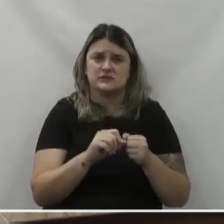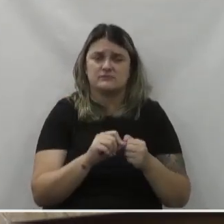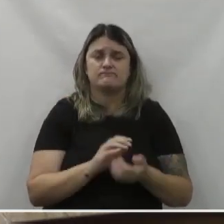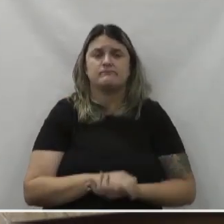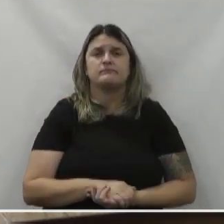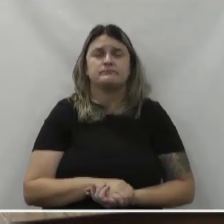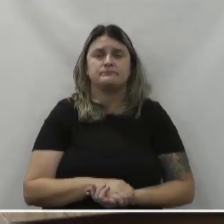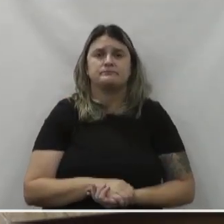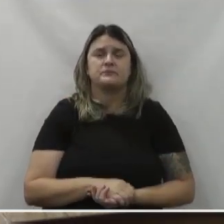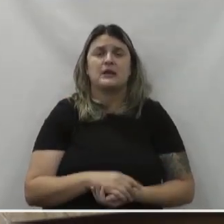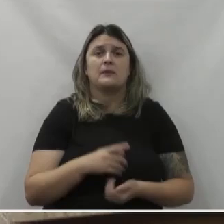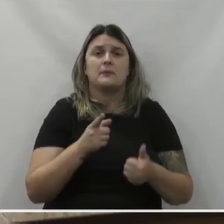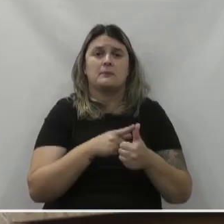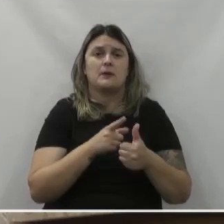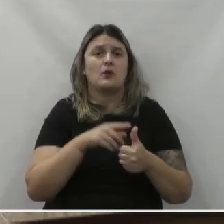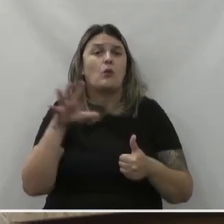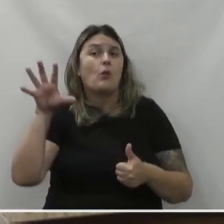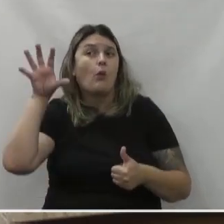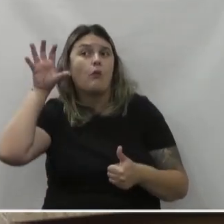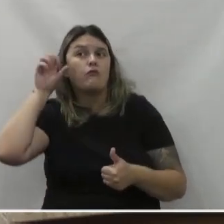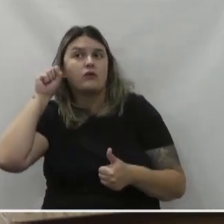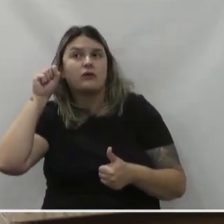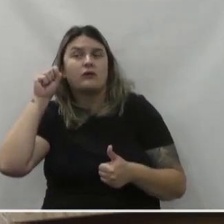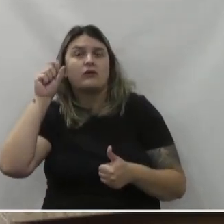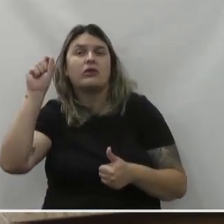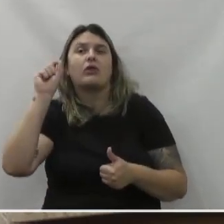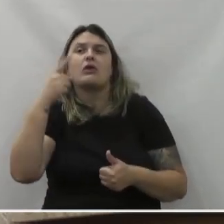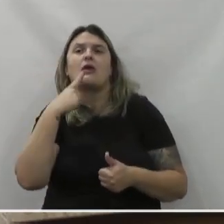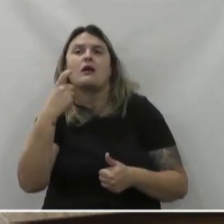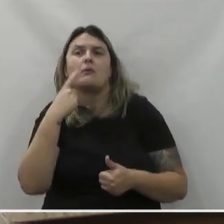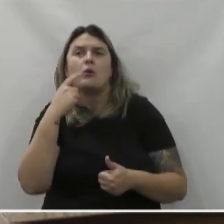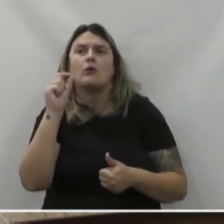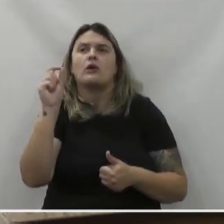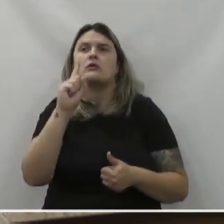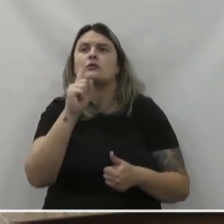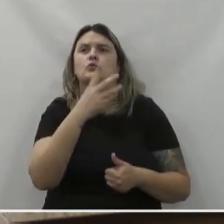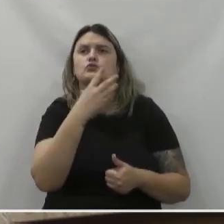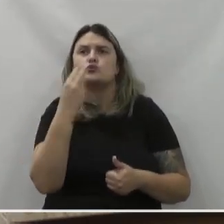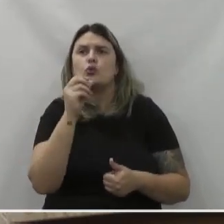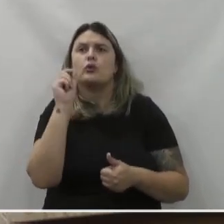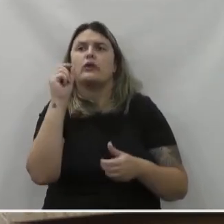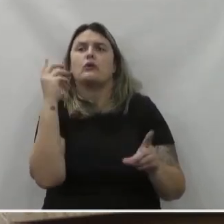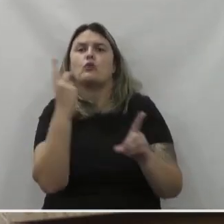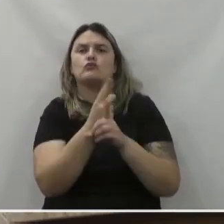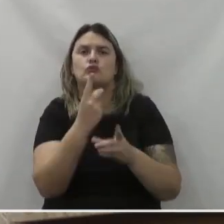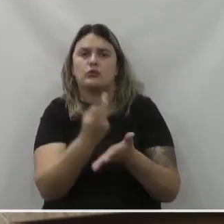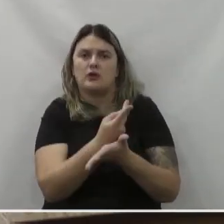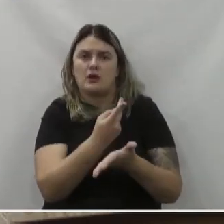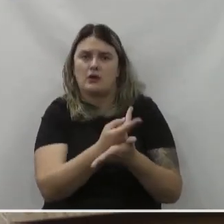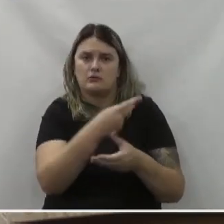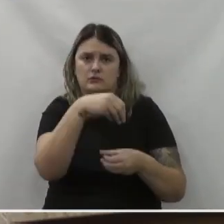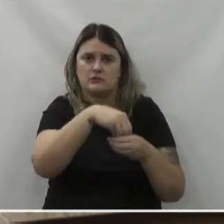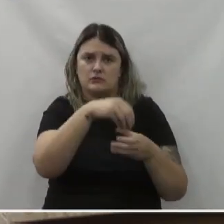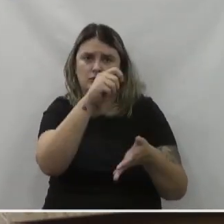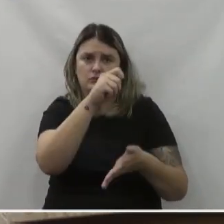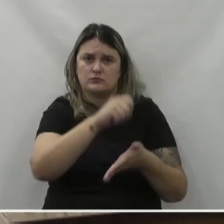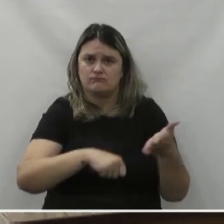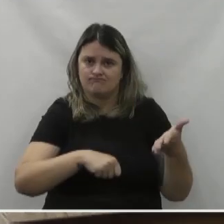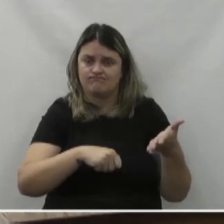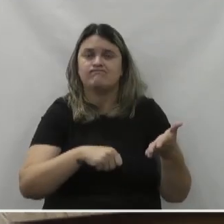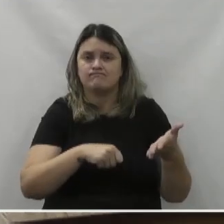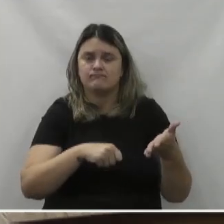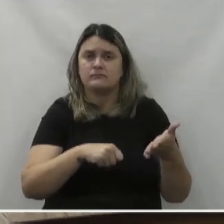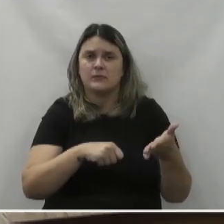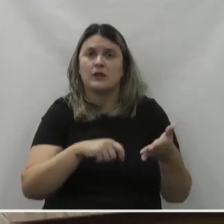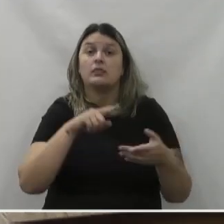dependeríamos de ouvir o lado crítico, o lado que achou os erros no contrato, né?